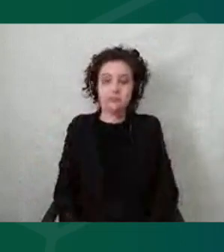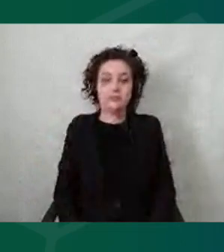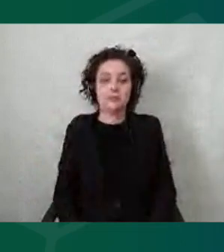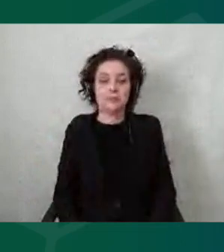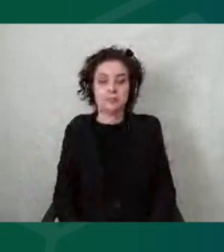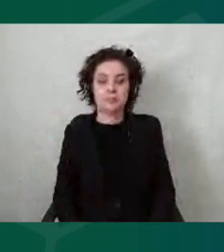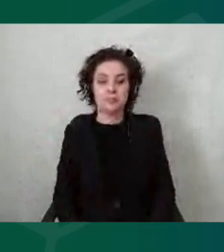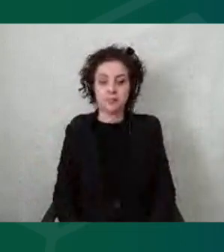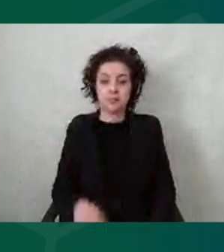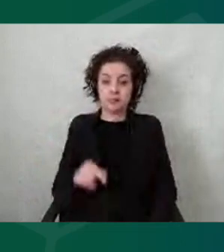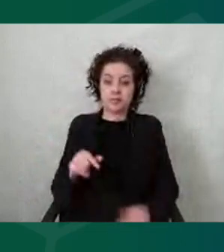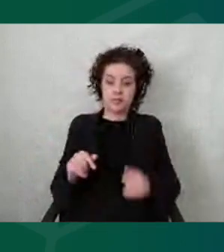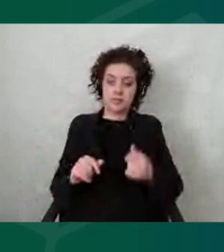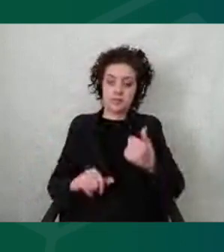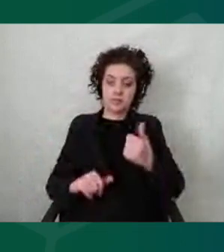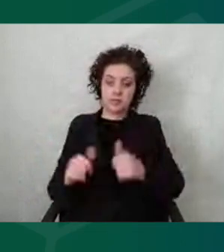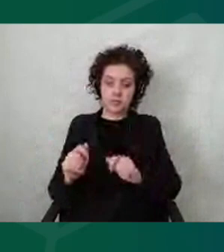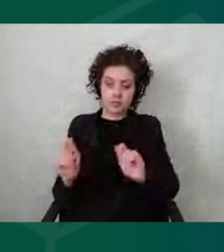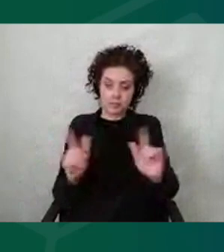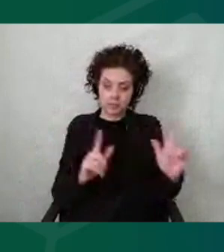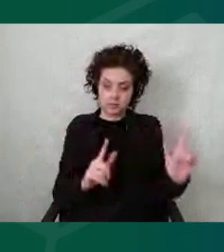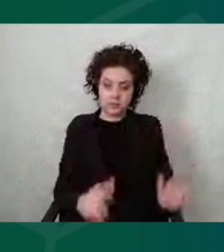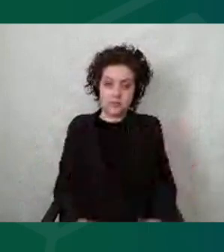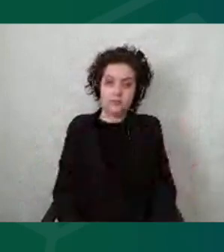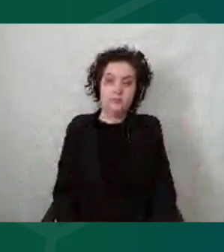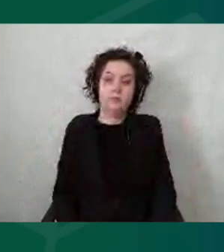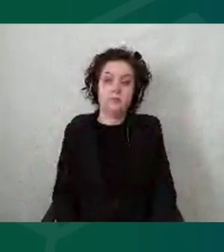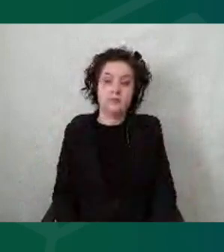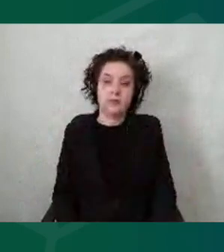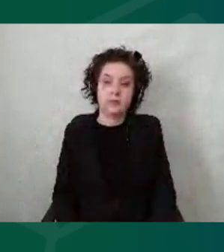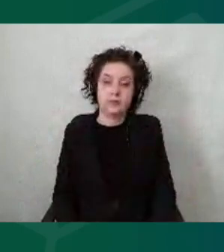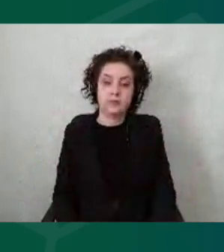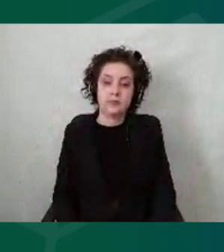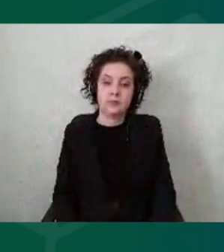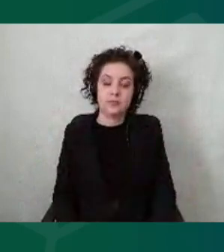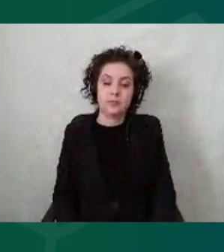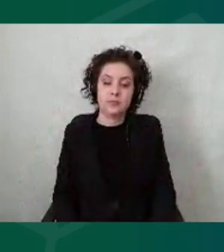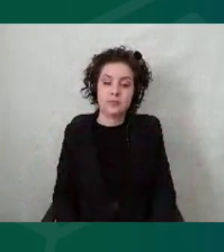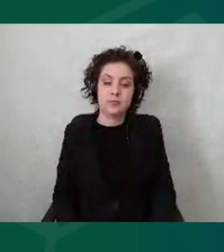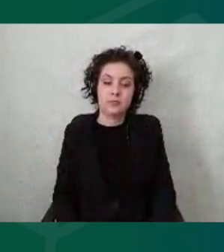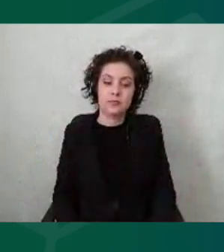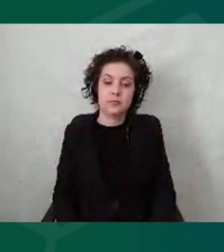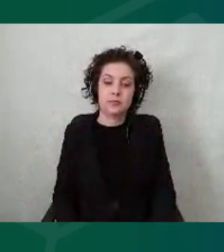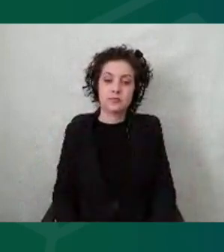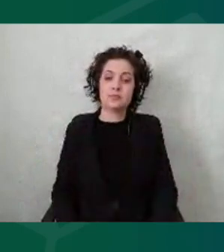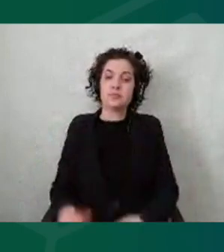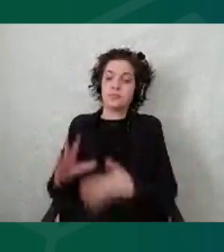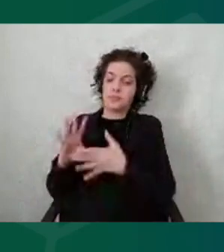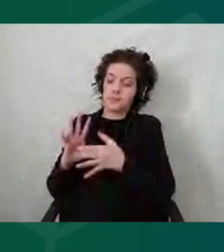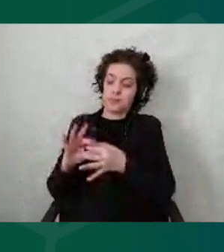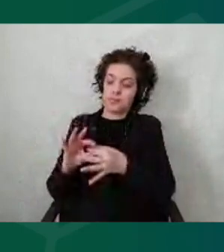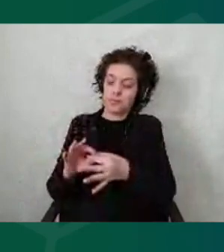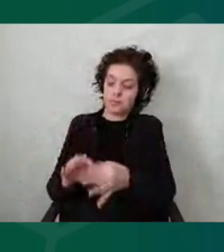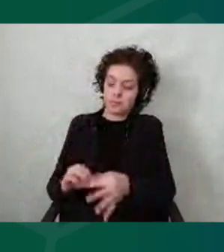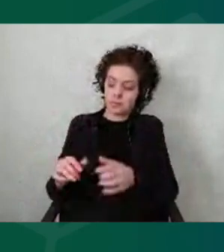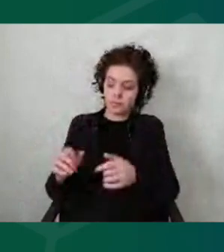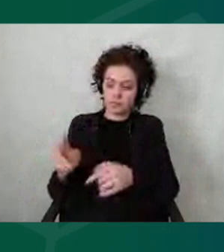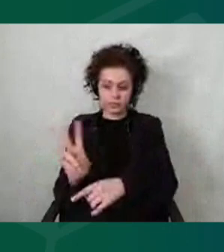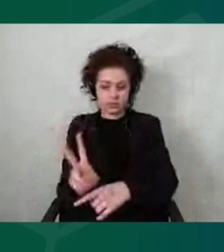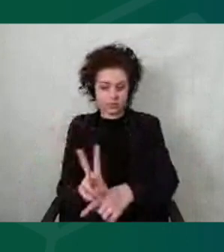avaliação, próximo, por favor, vai ser feita no contexto do monitoramento da dinâmica das